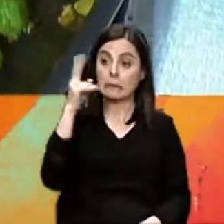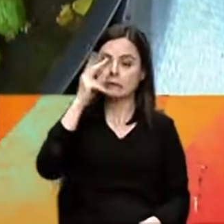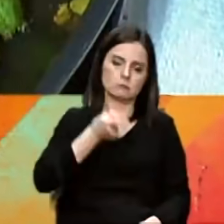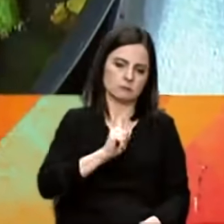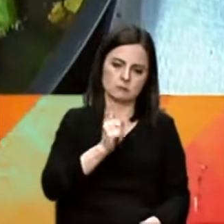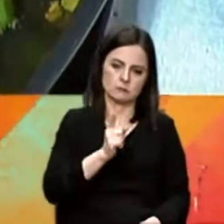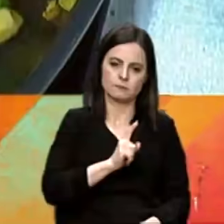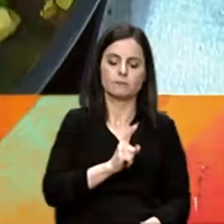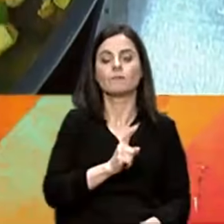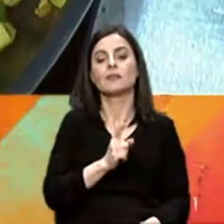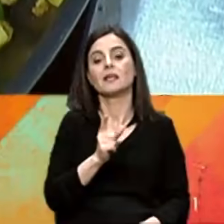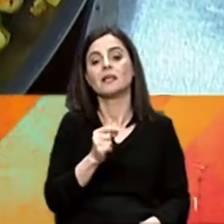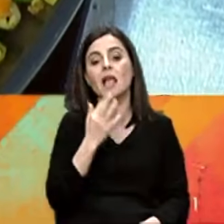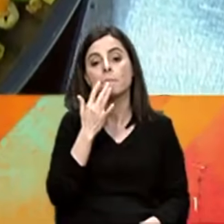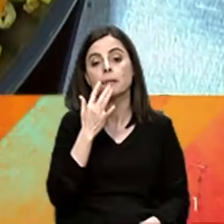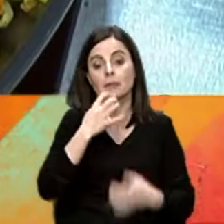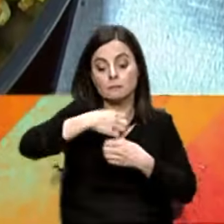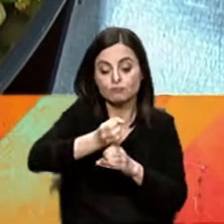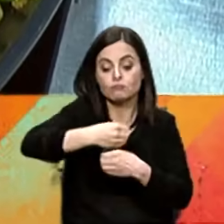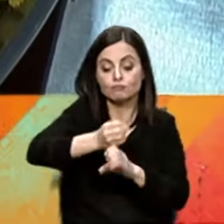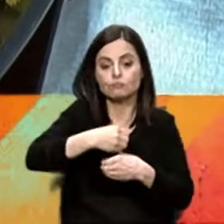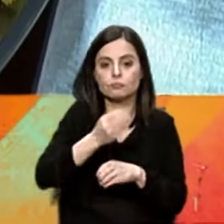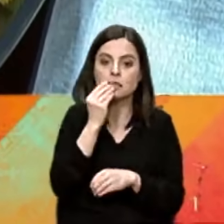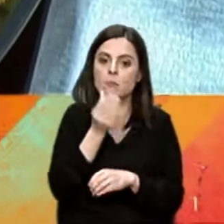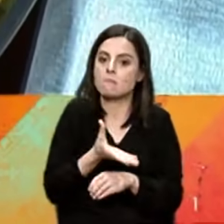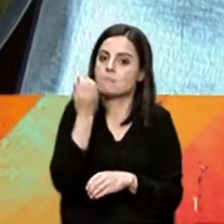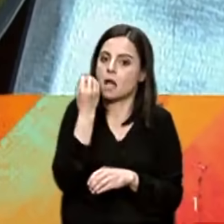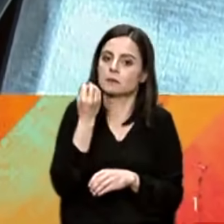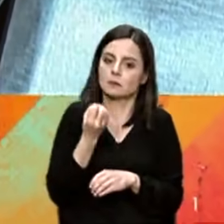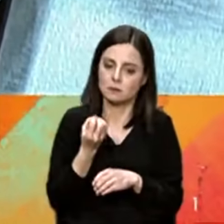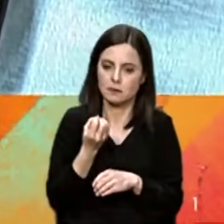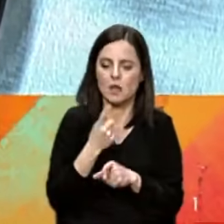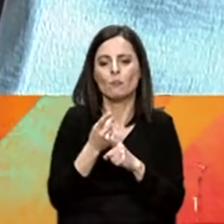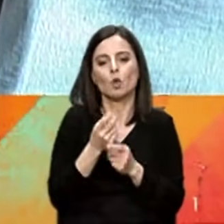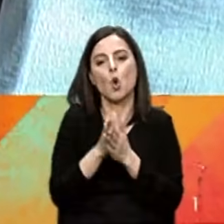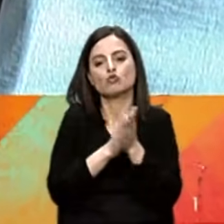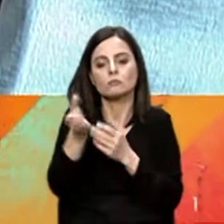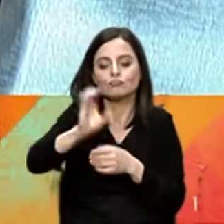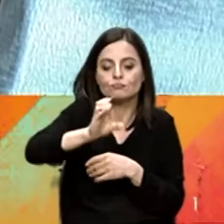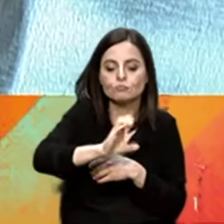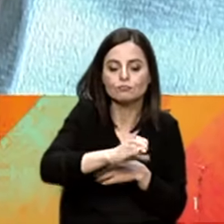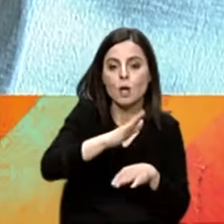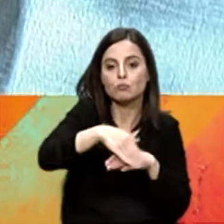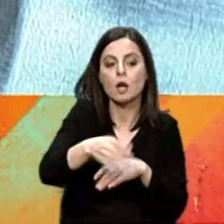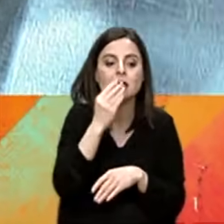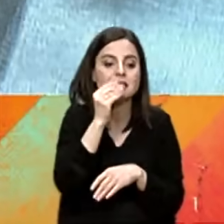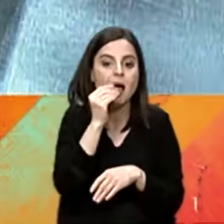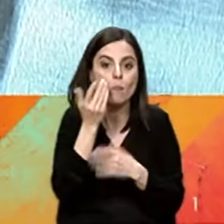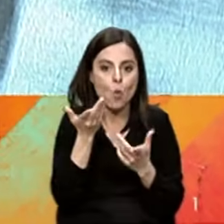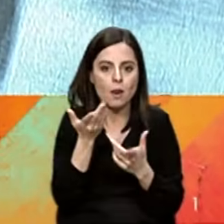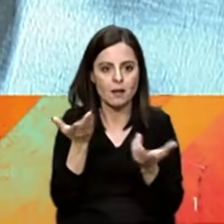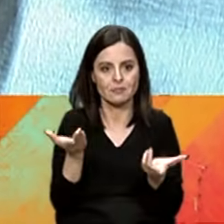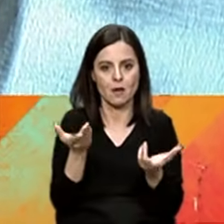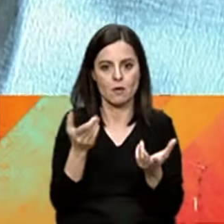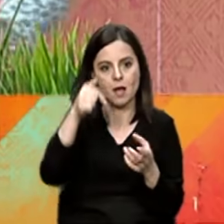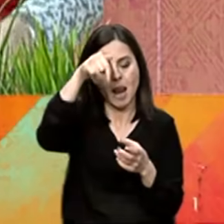pimenta moída no momento tem muito mais sabor, porque nós utilizamos as especiarias, é por uma questão de sabor e portanto as coisas assim moídas no